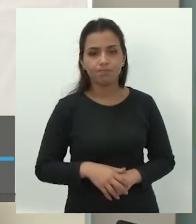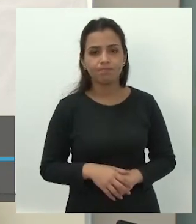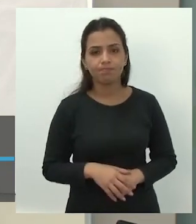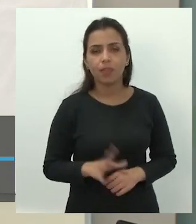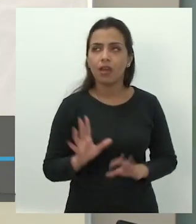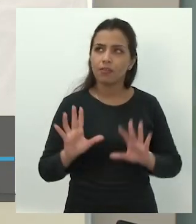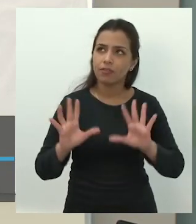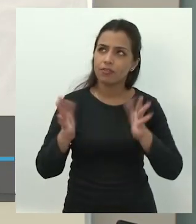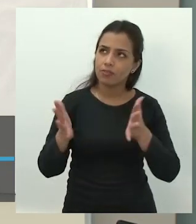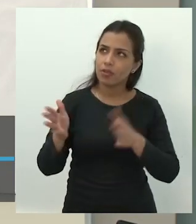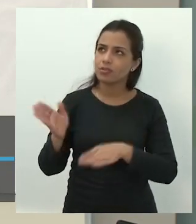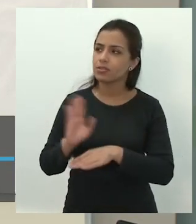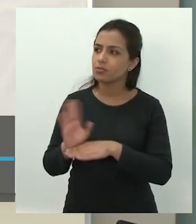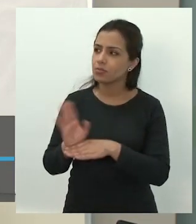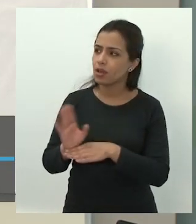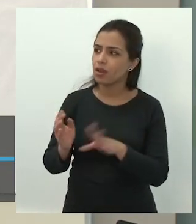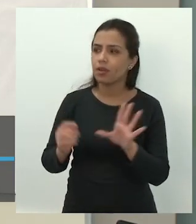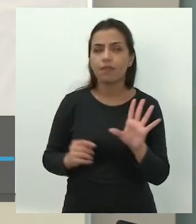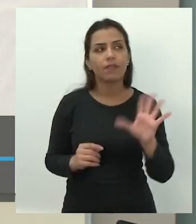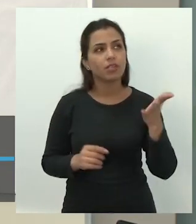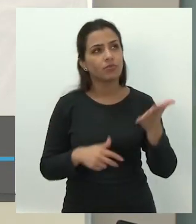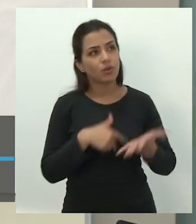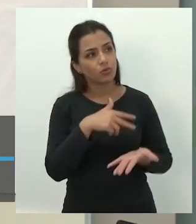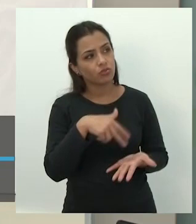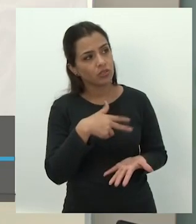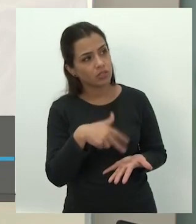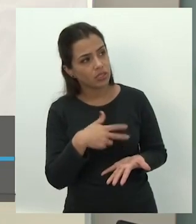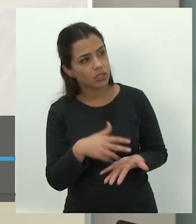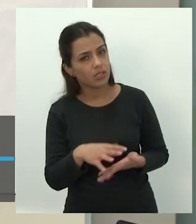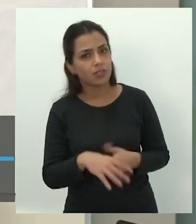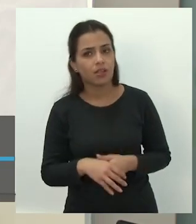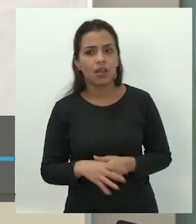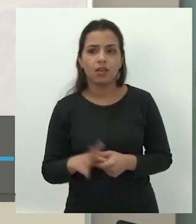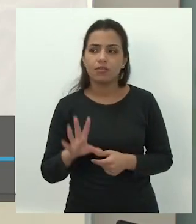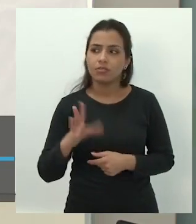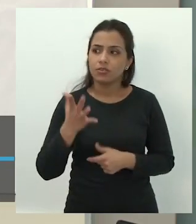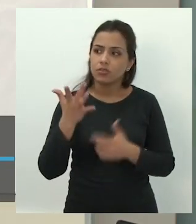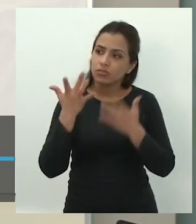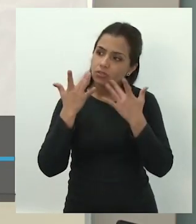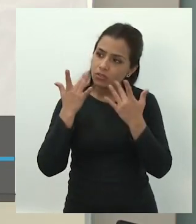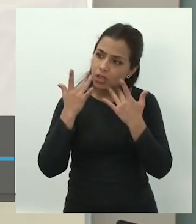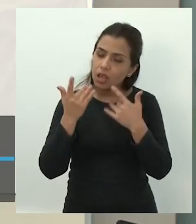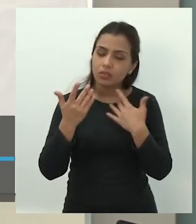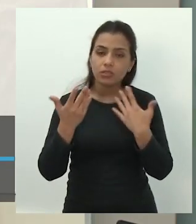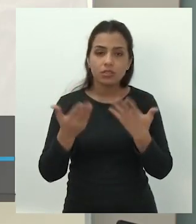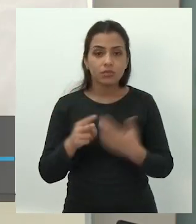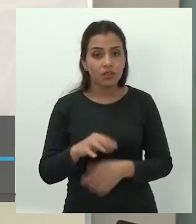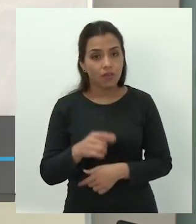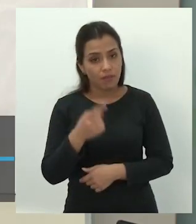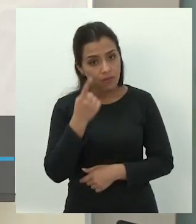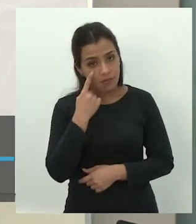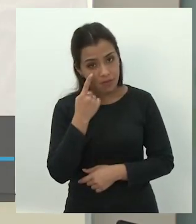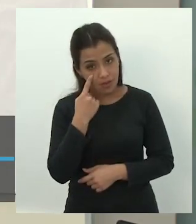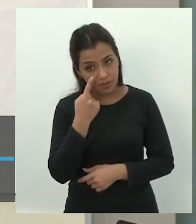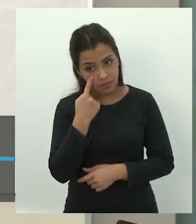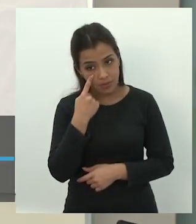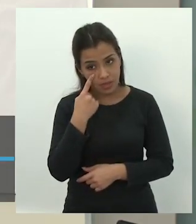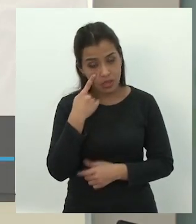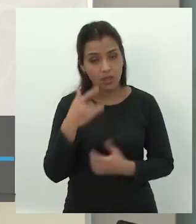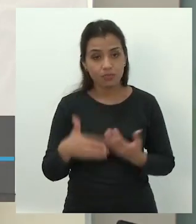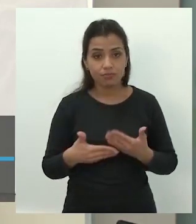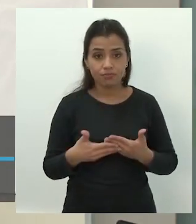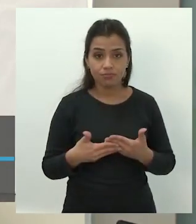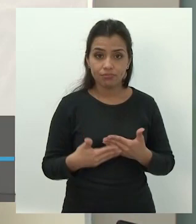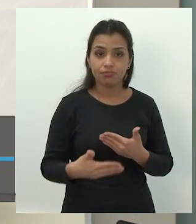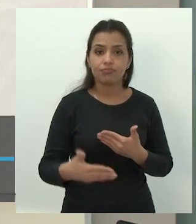de cinema, um festival de dança, olha, um festival de teatro. Então, você vai ver que e muito além, né,